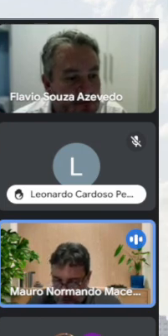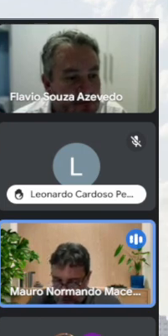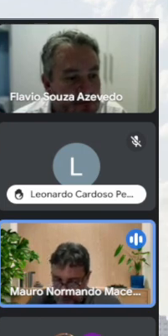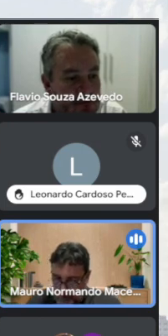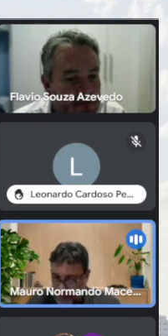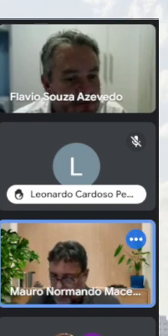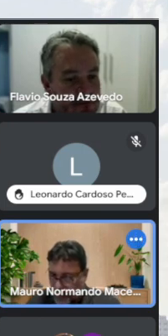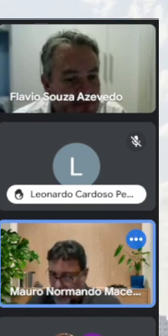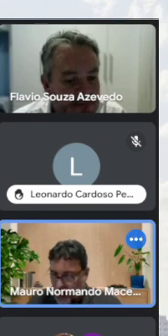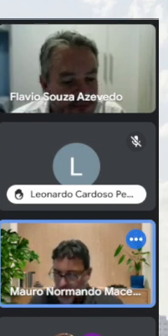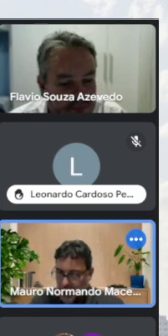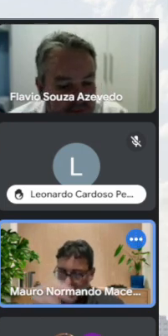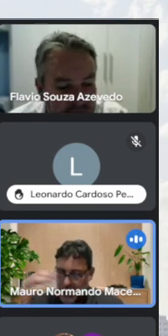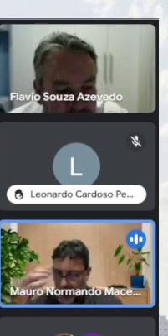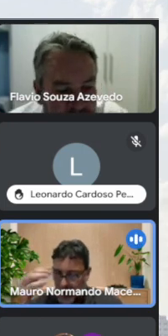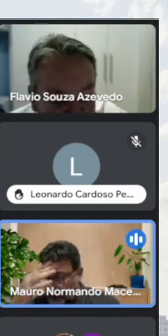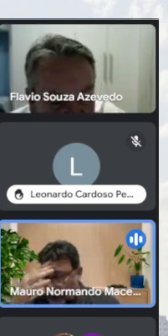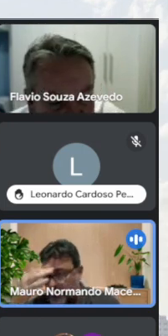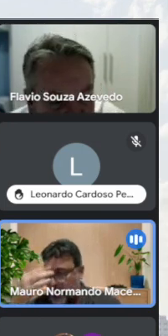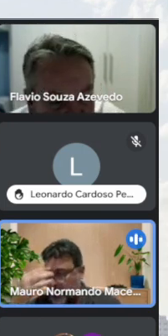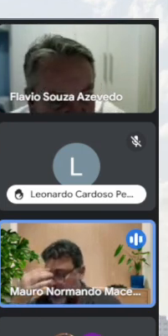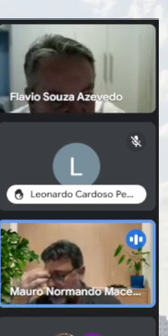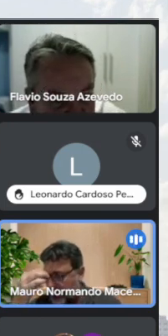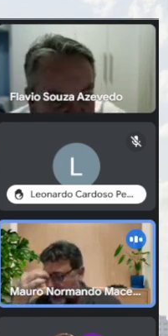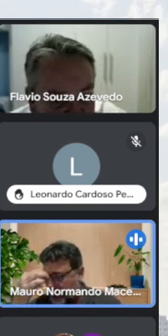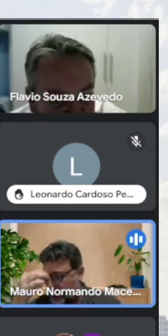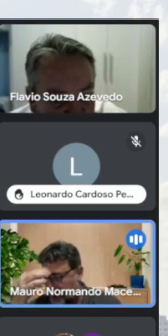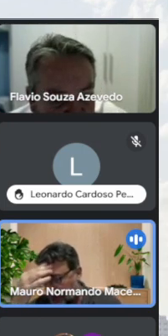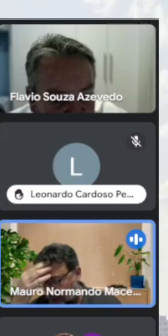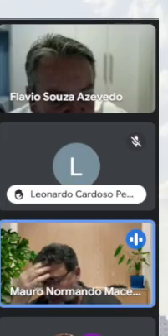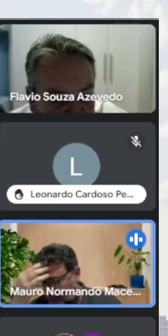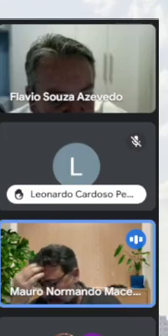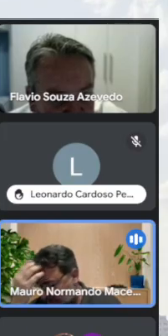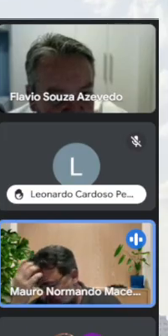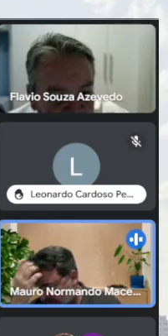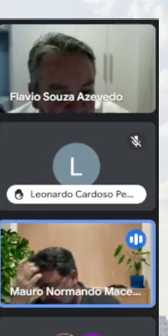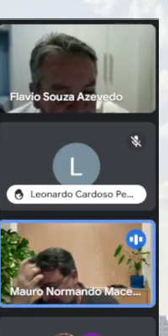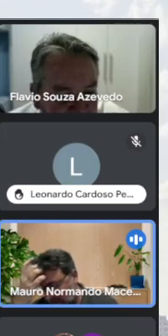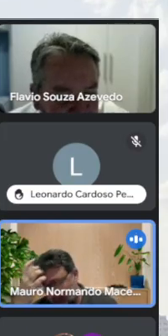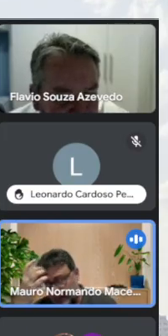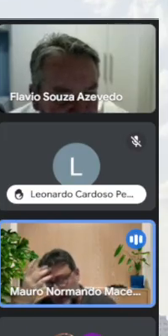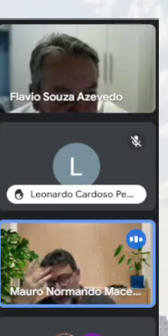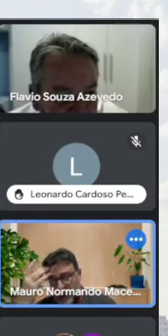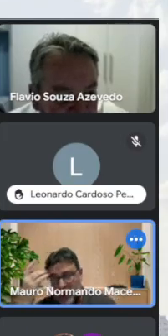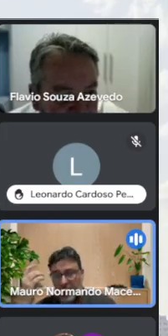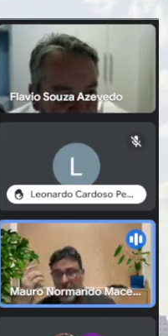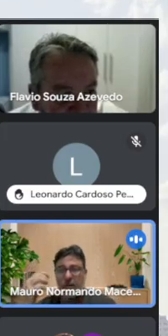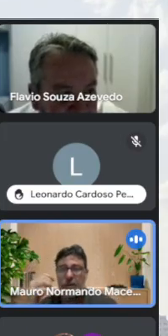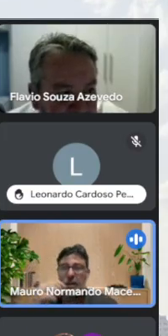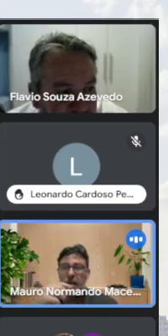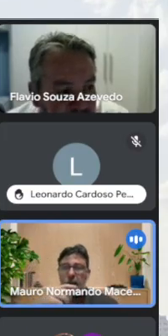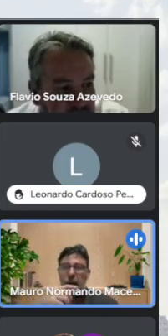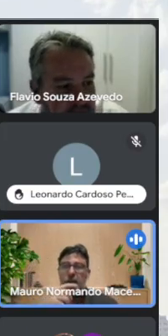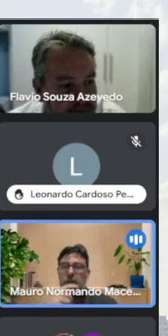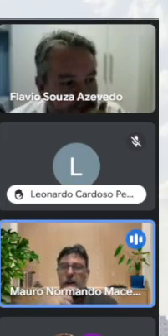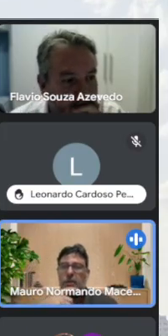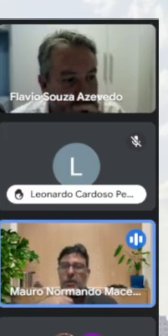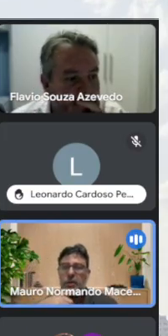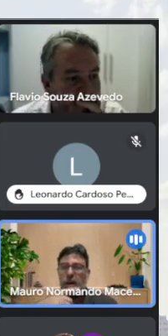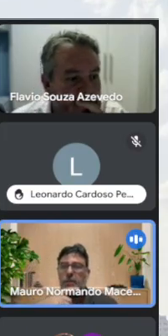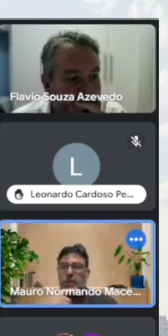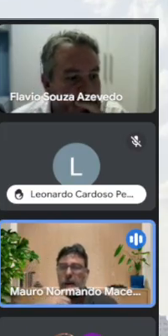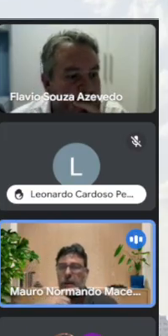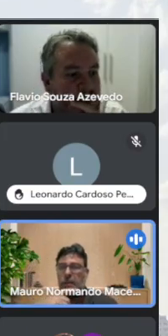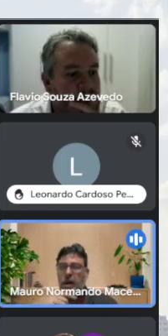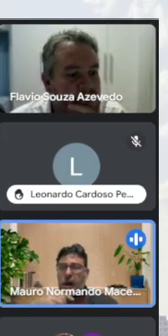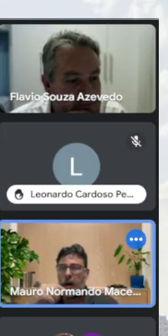Eu também me lembrei, né, do mestrado seu, né, que você é um tema que você está trabalhando já há um